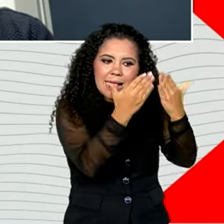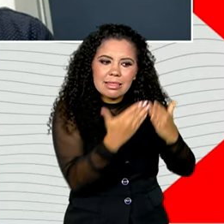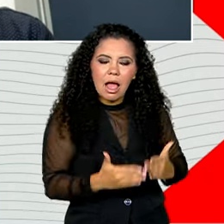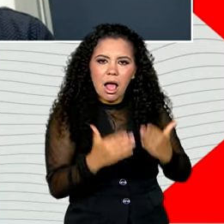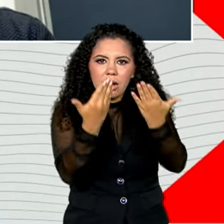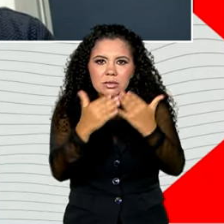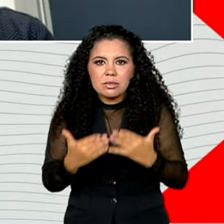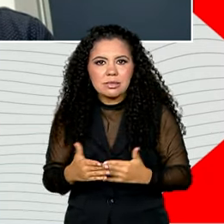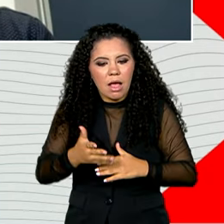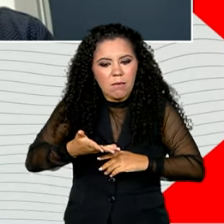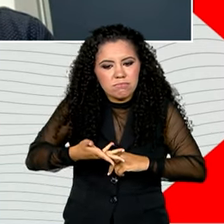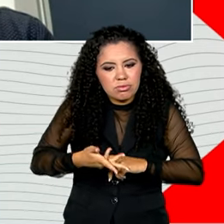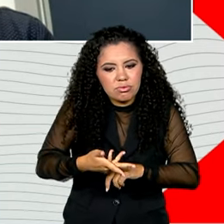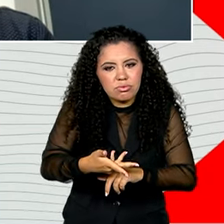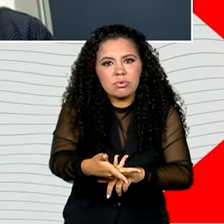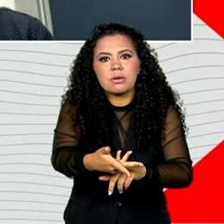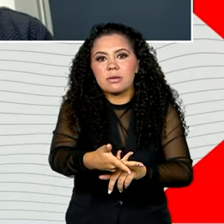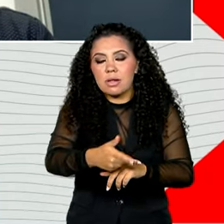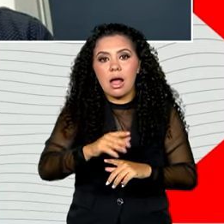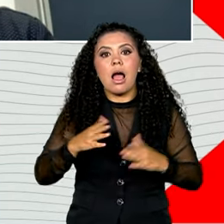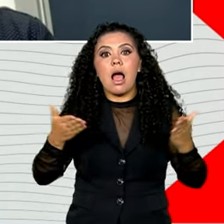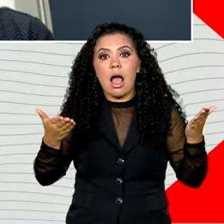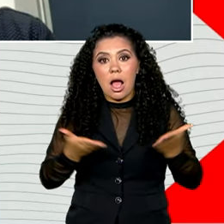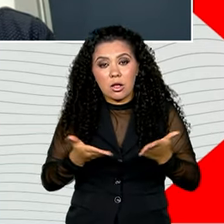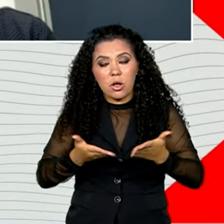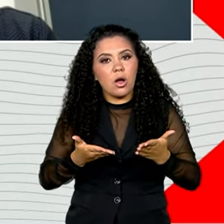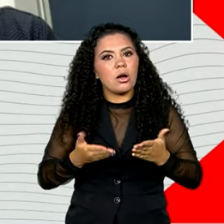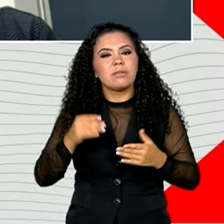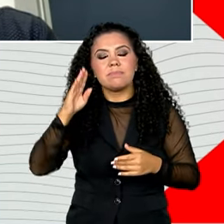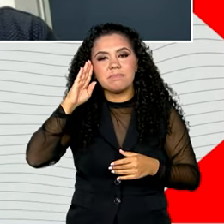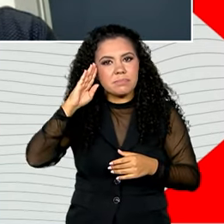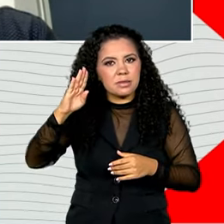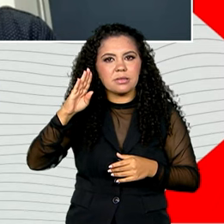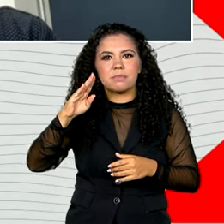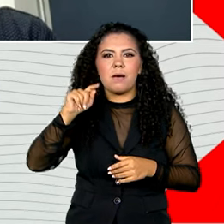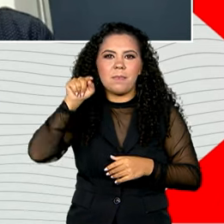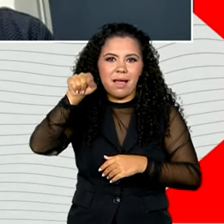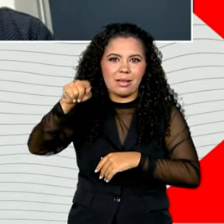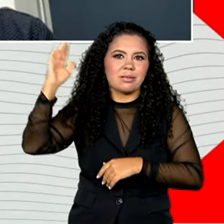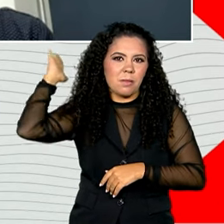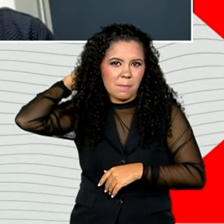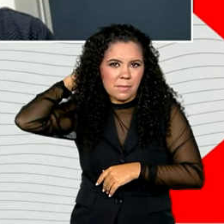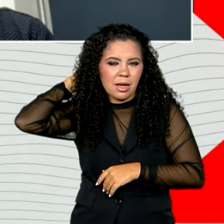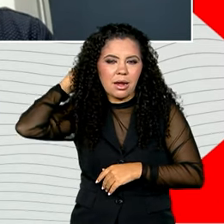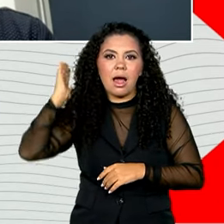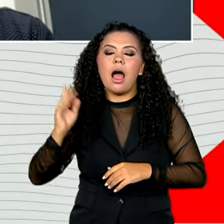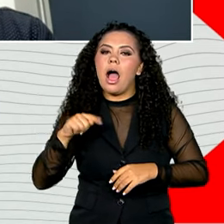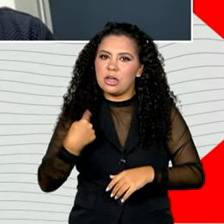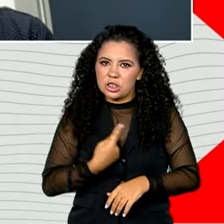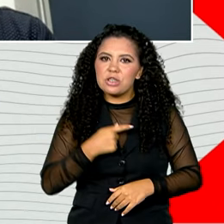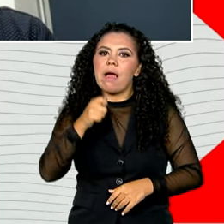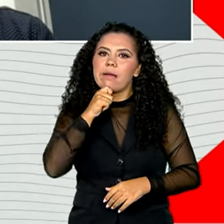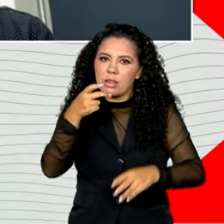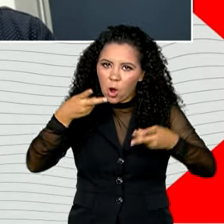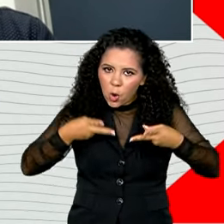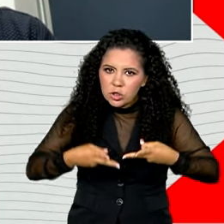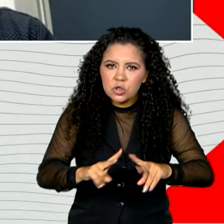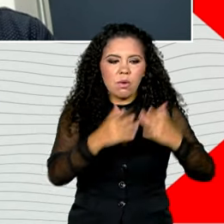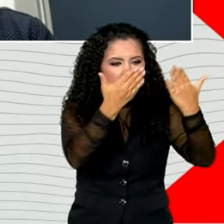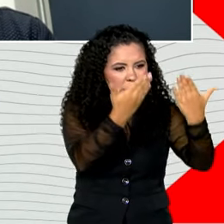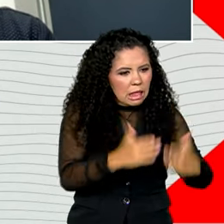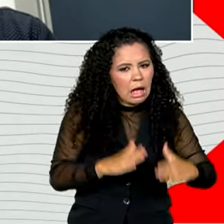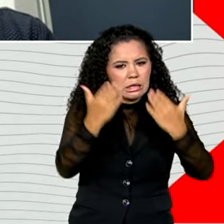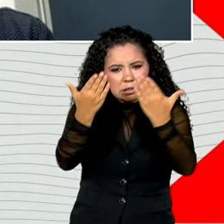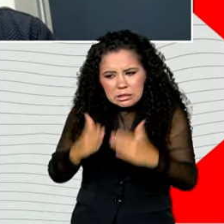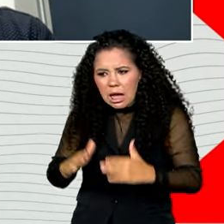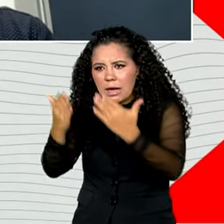está exatamente no Pará. Essa força-tarefa, ela perdura, ela continua trabalhando e analisando esses